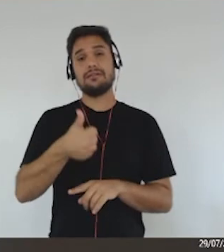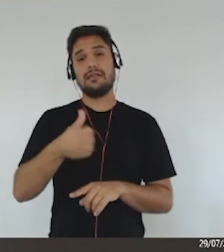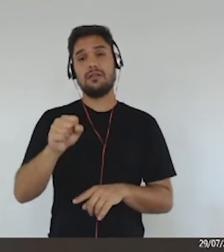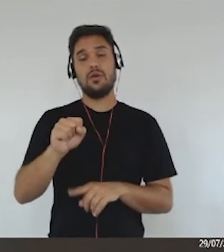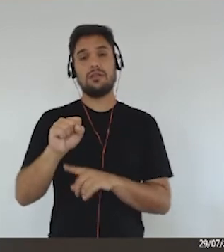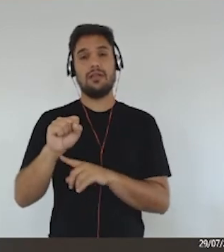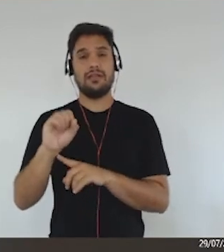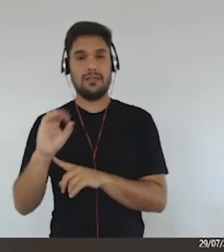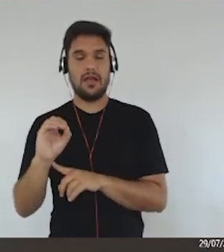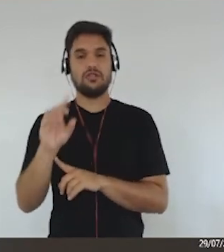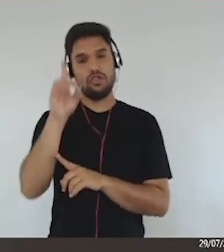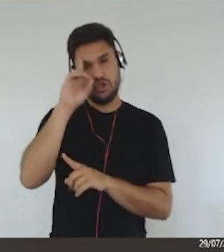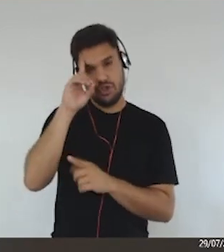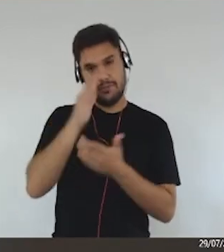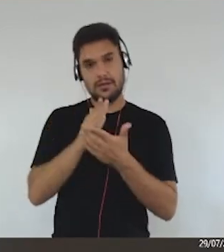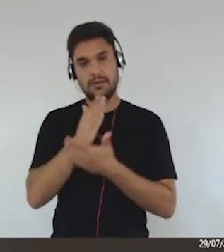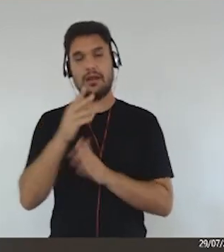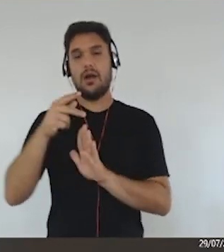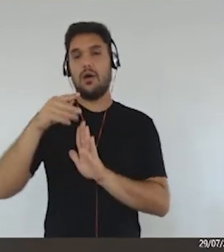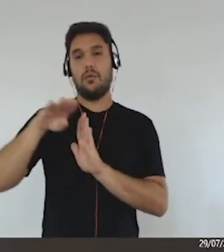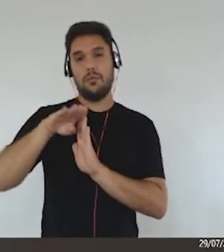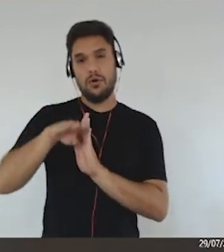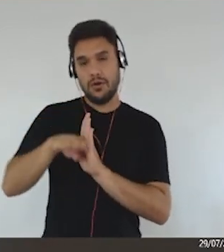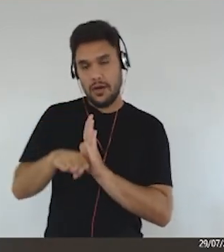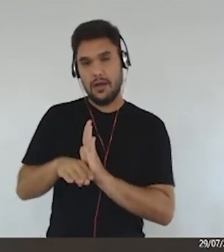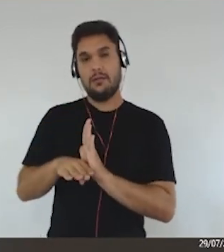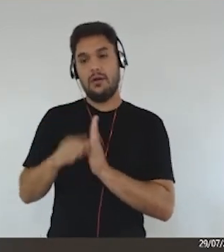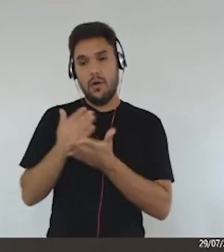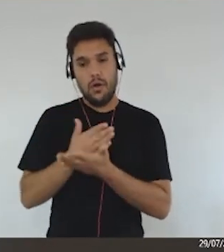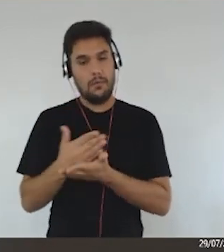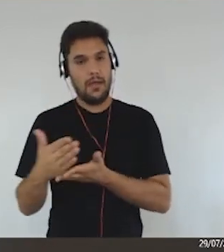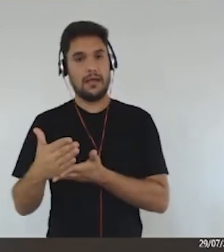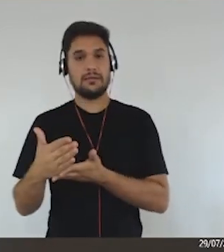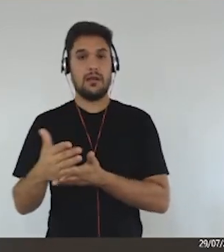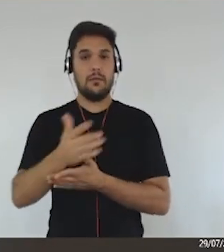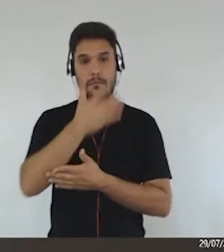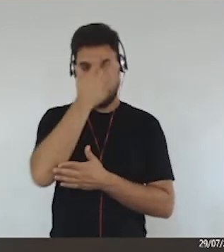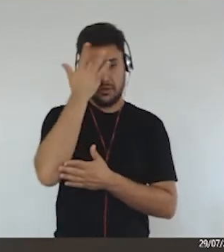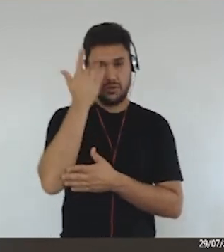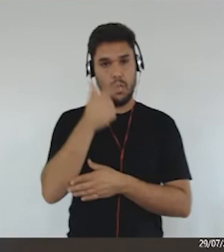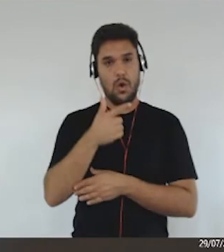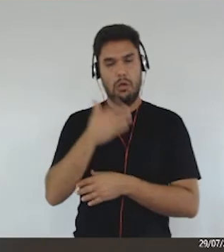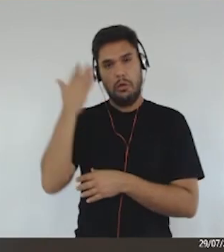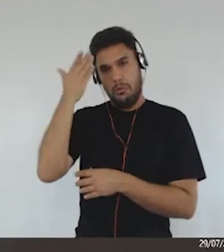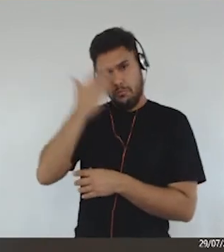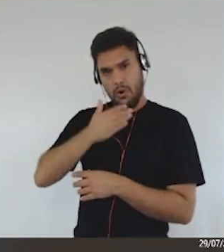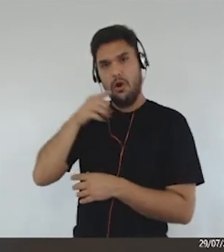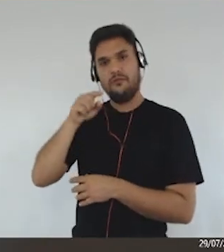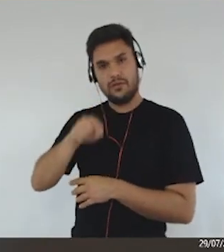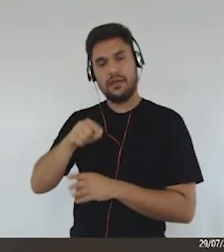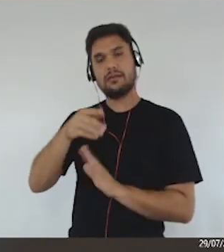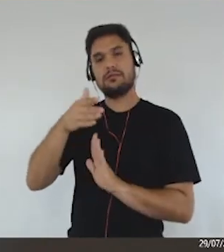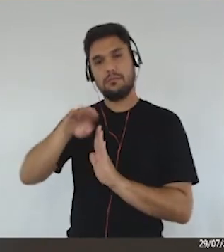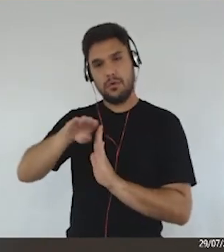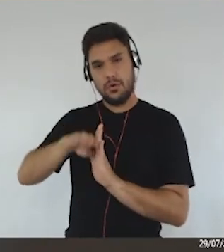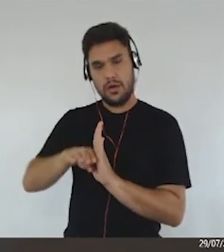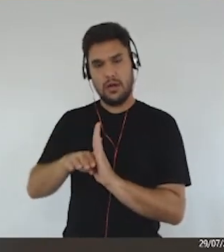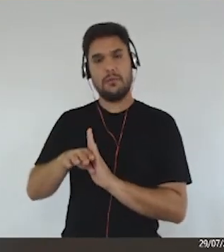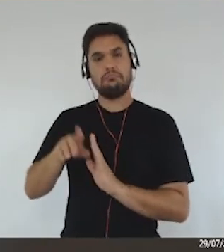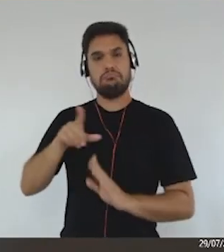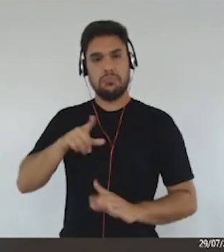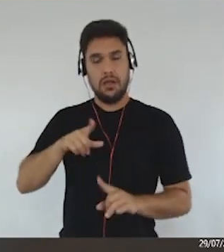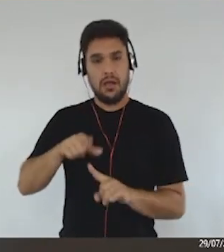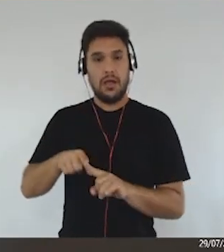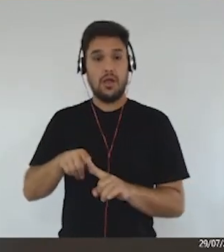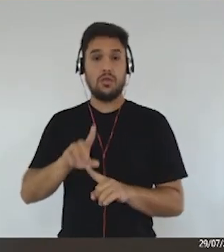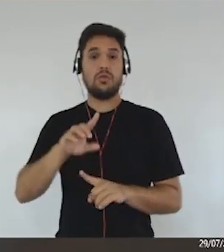para implementar o programa, você implementa o programa, alguém atesta que esse programa é efetivo, no dia seguinte